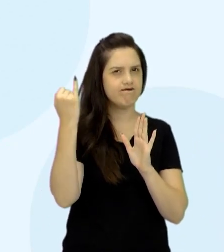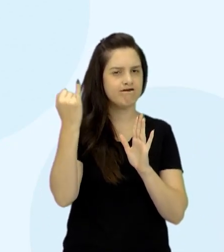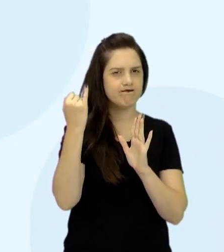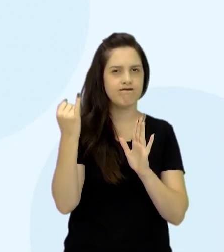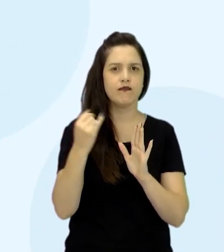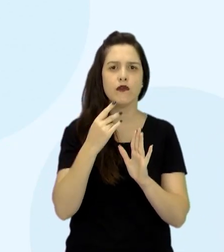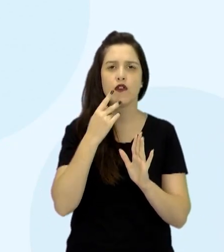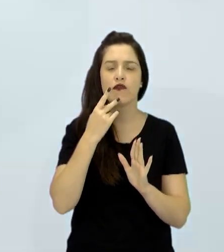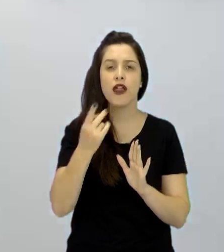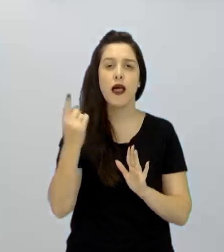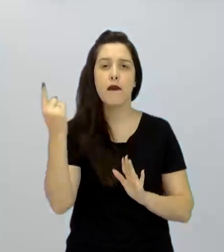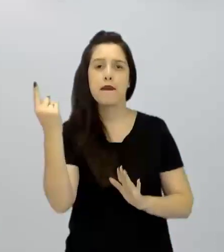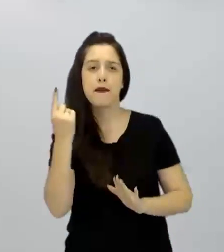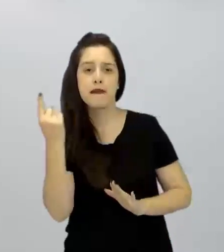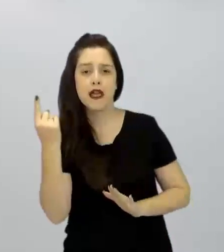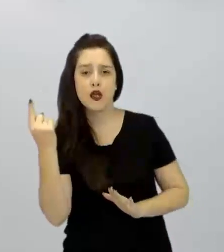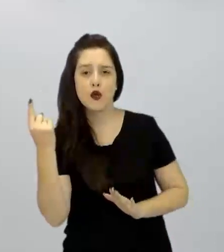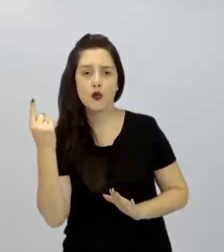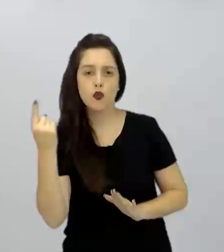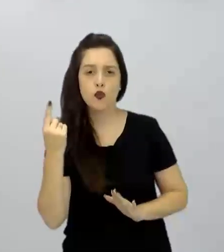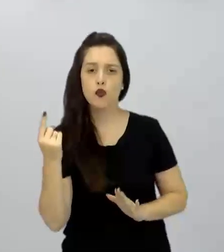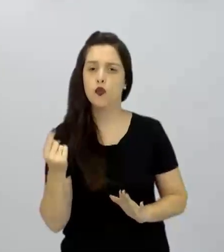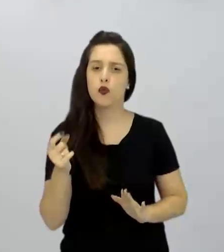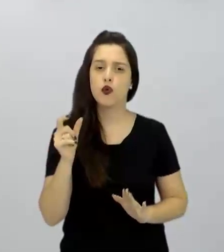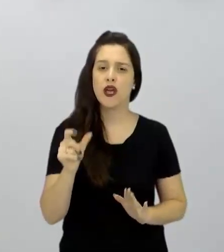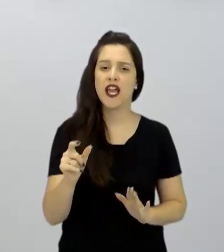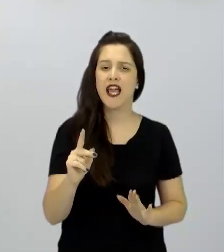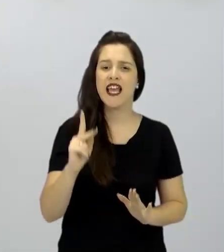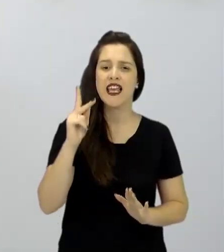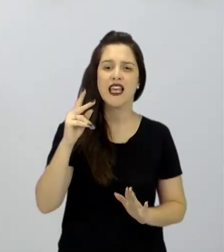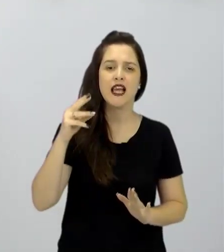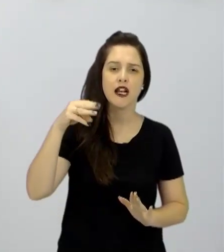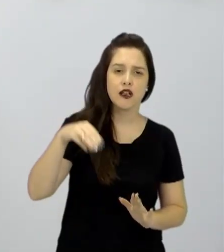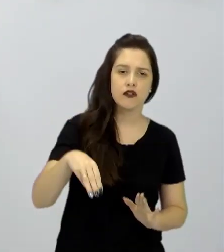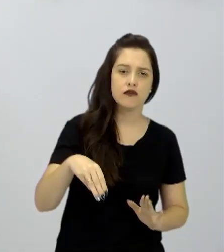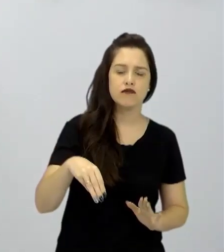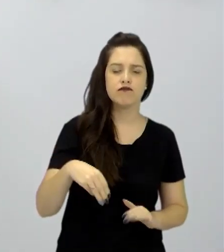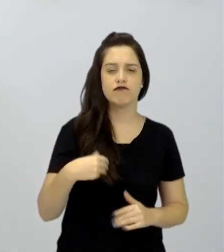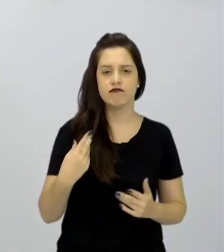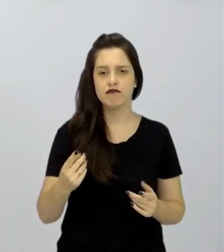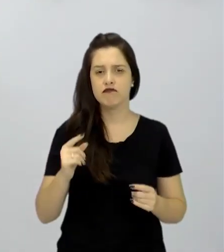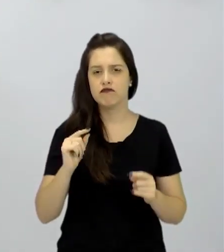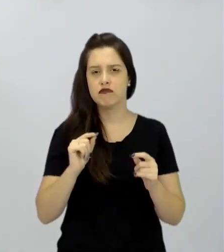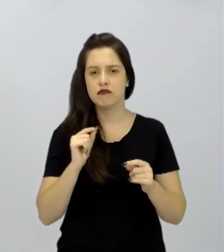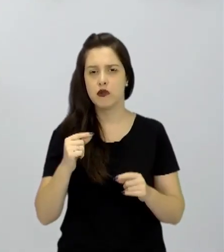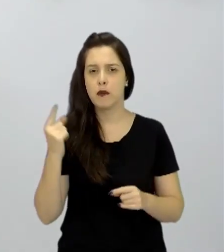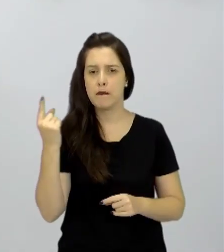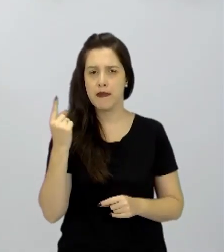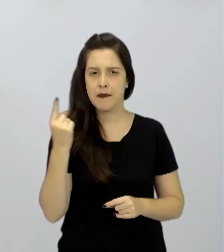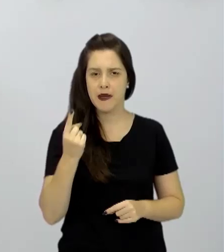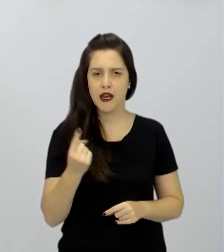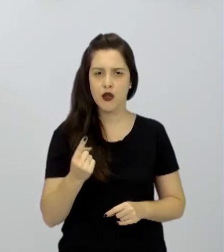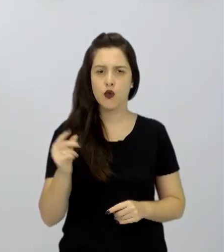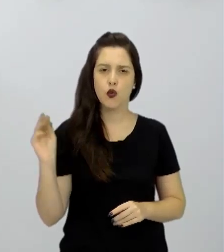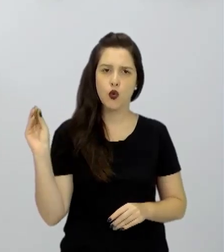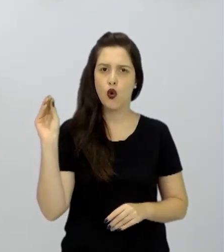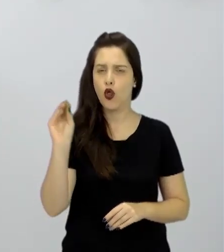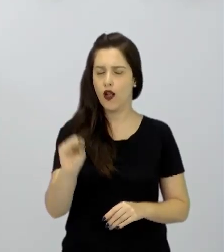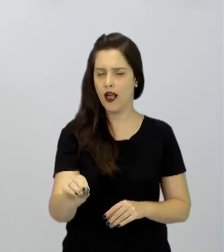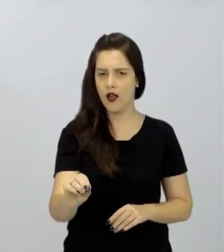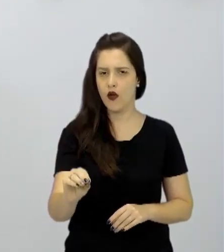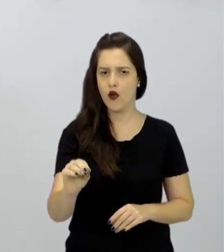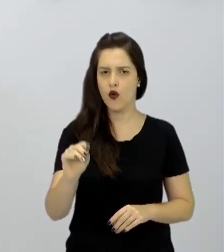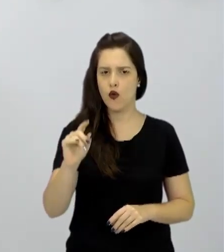fala primeiro quilômetros e depois litros, então o primeiro número que tem que ser colocado